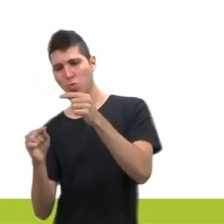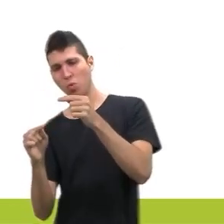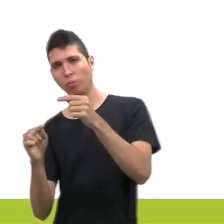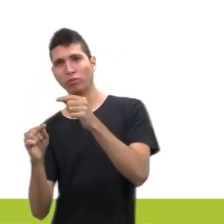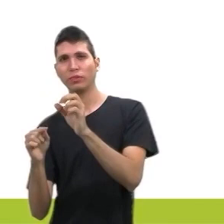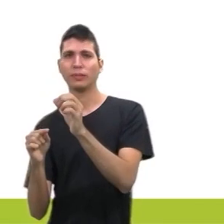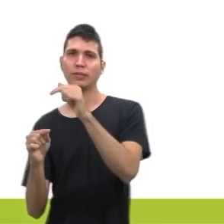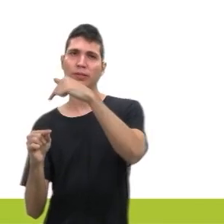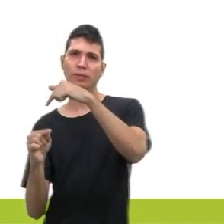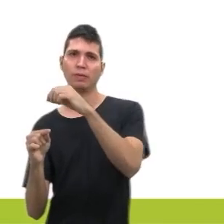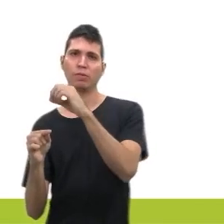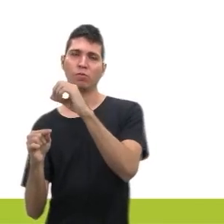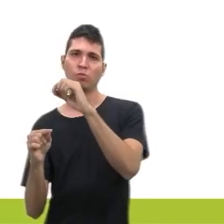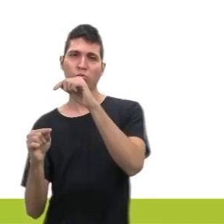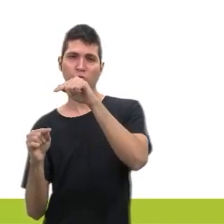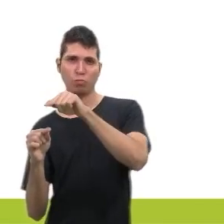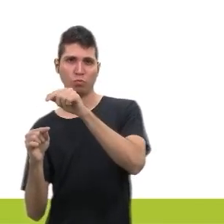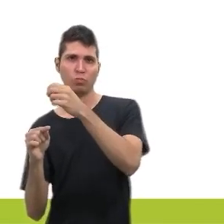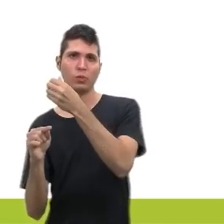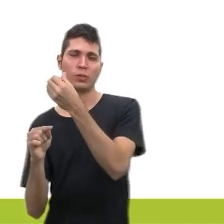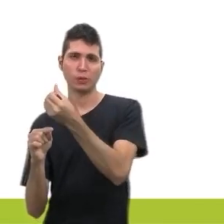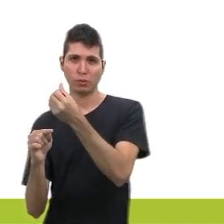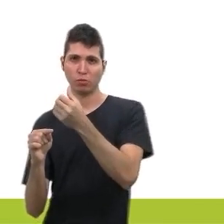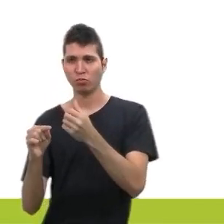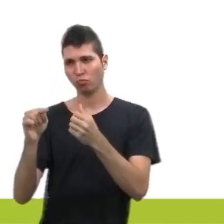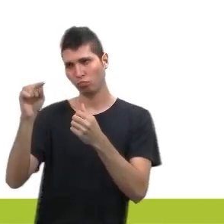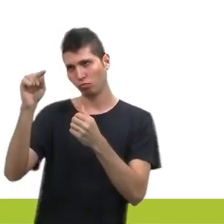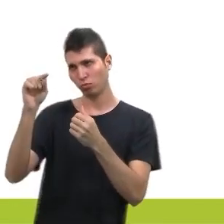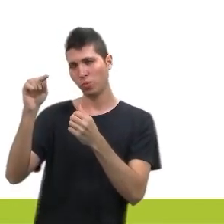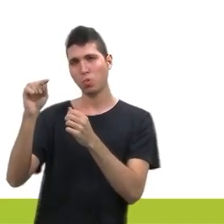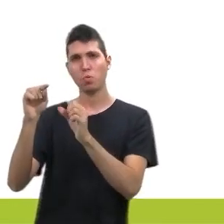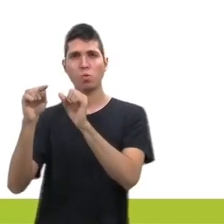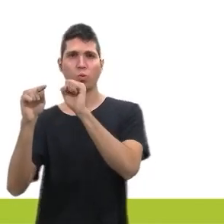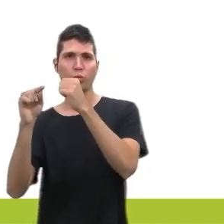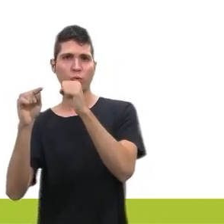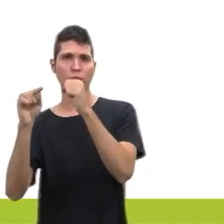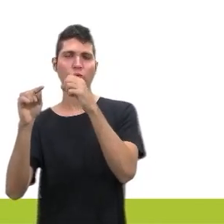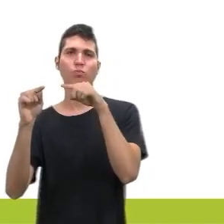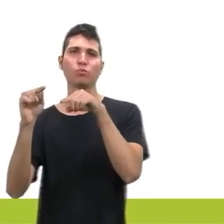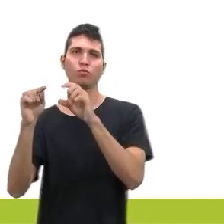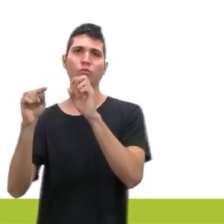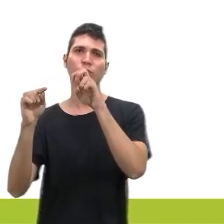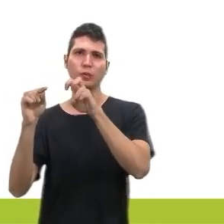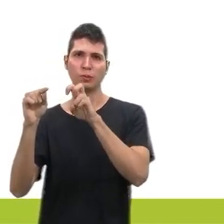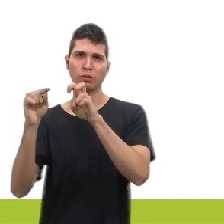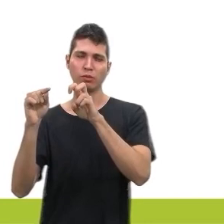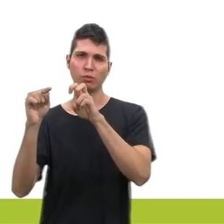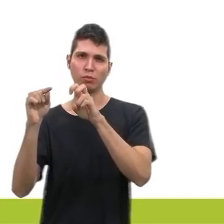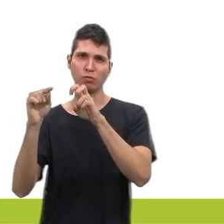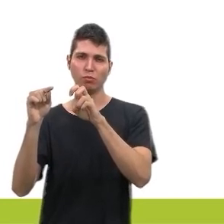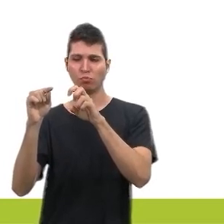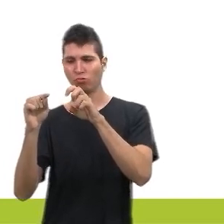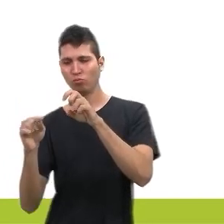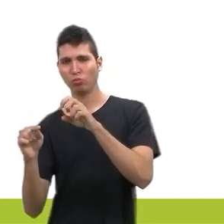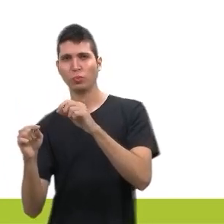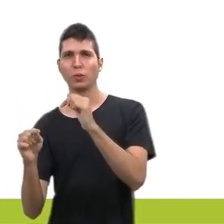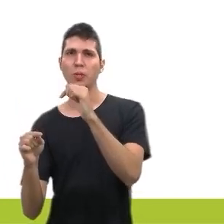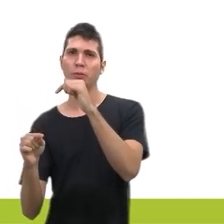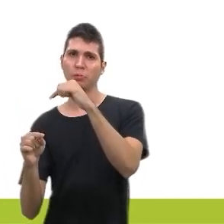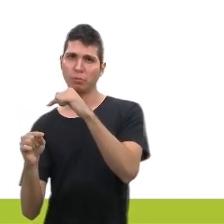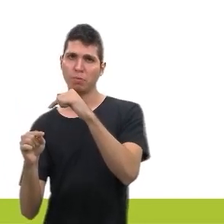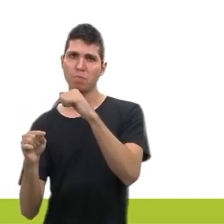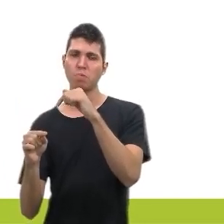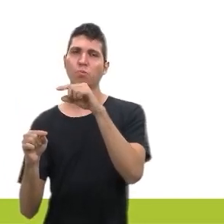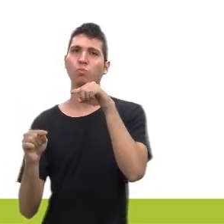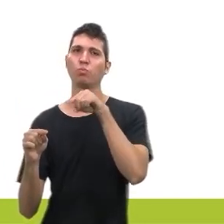7,6. Quem é o maior que sobrou? 8,5. Quem é o menor agora de todos que sobraram? O